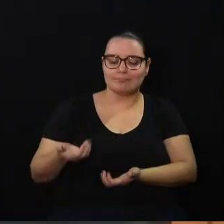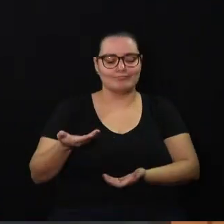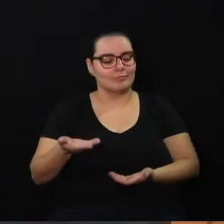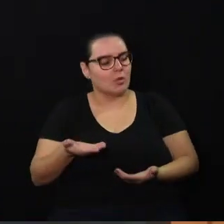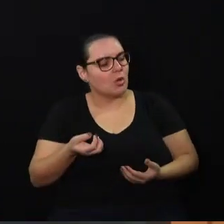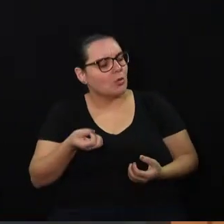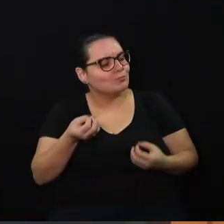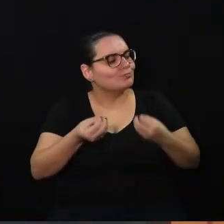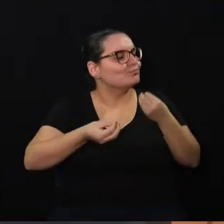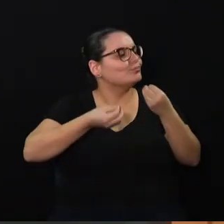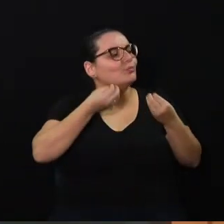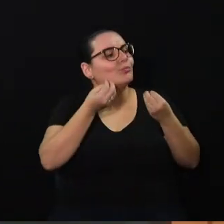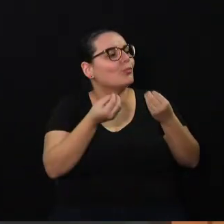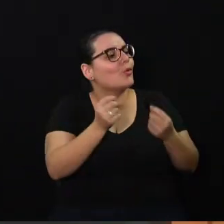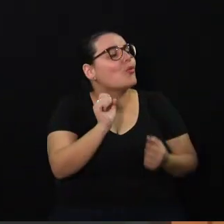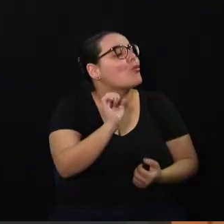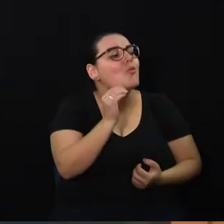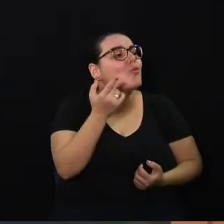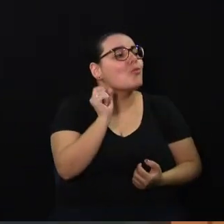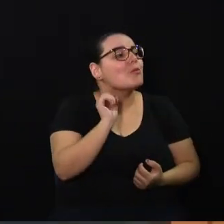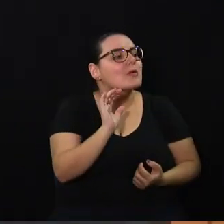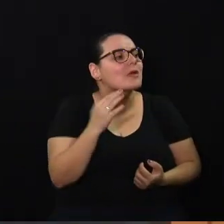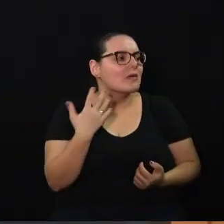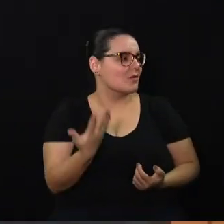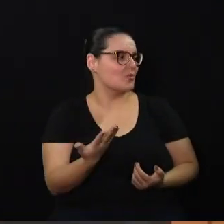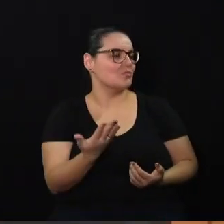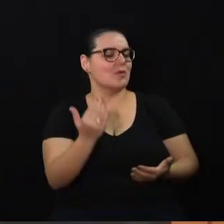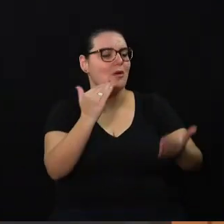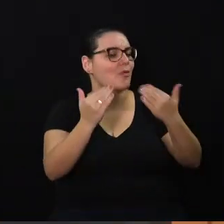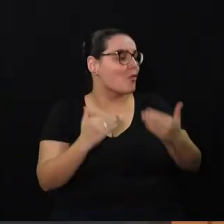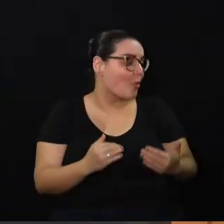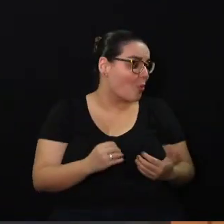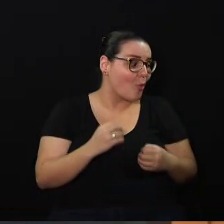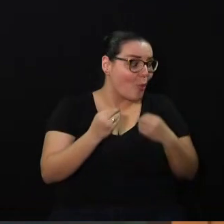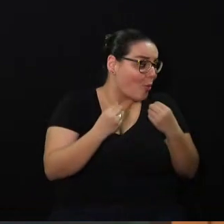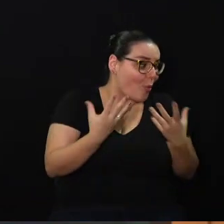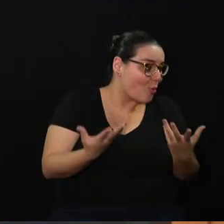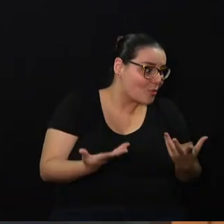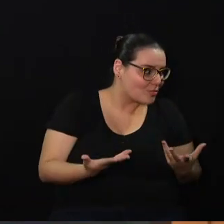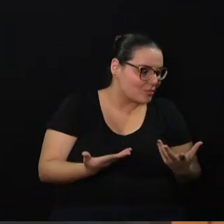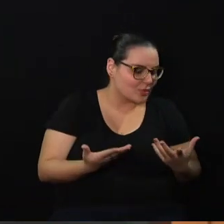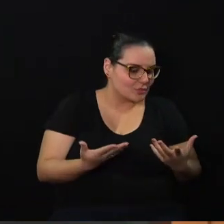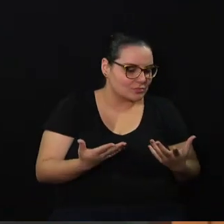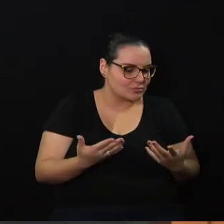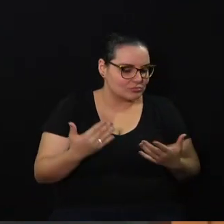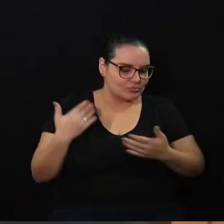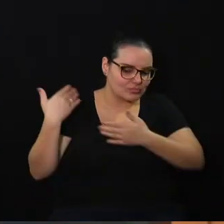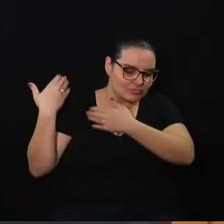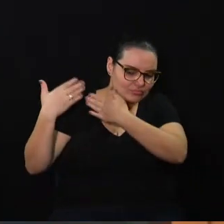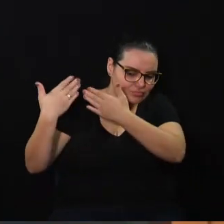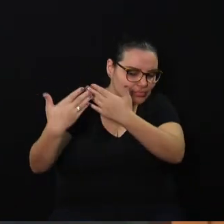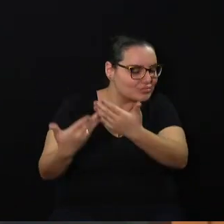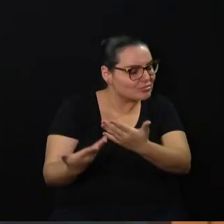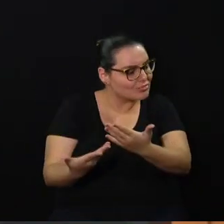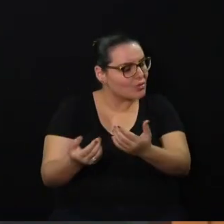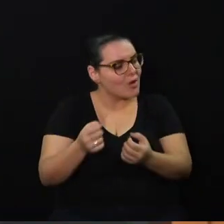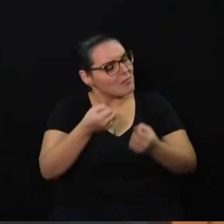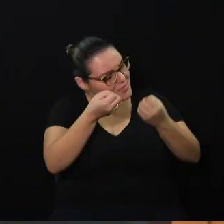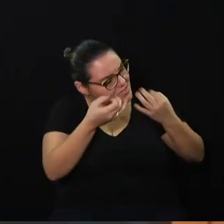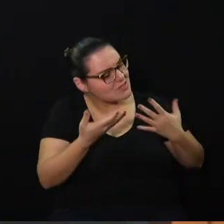as coisas que aconteciam com rafael as regressões como elas aconteceram ao longo desses te desses anos todos